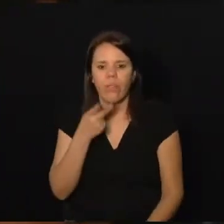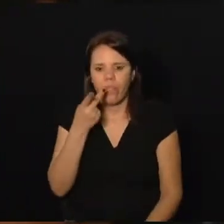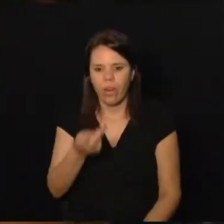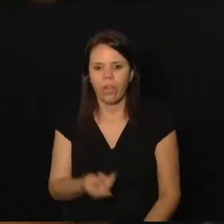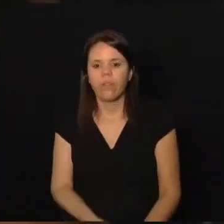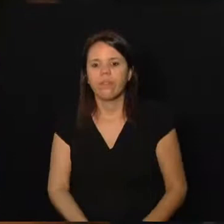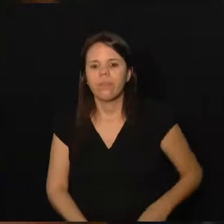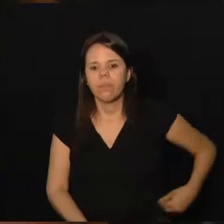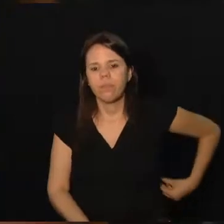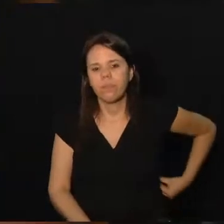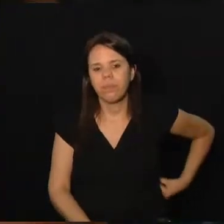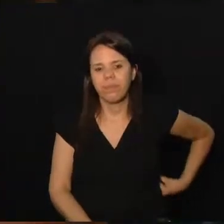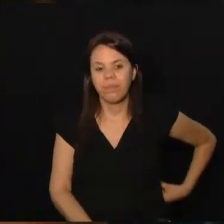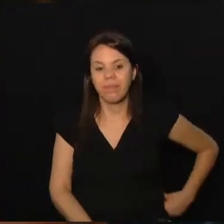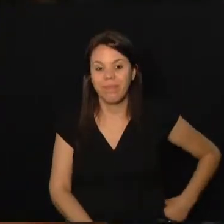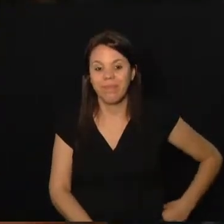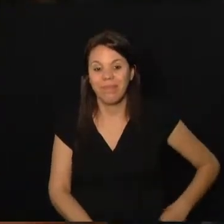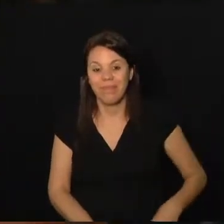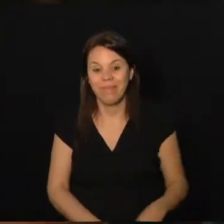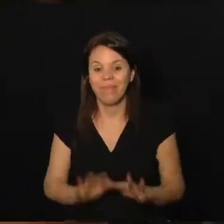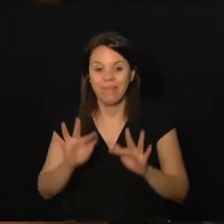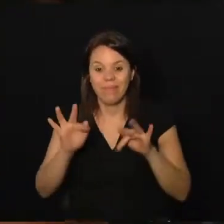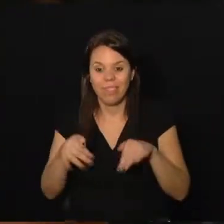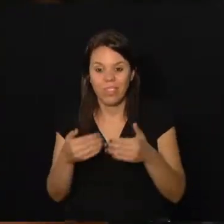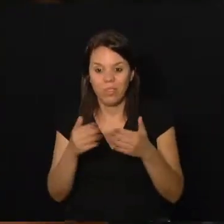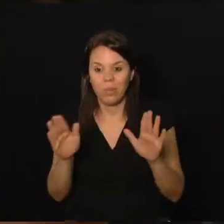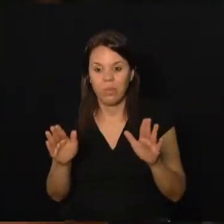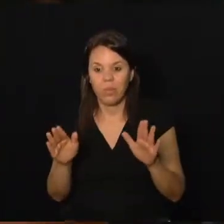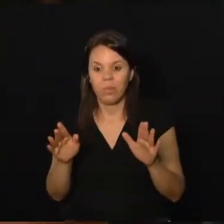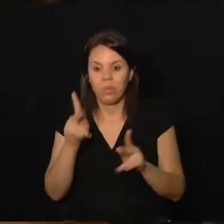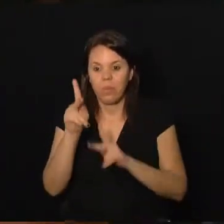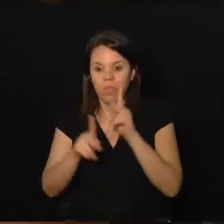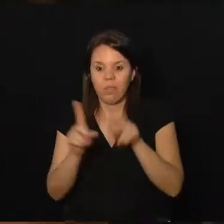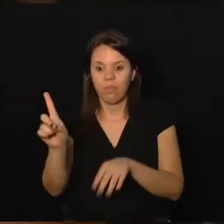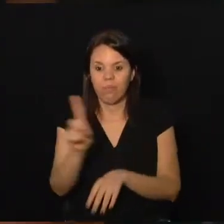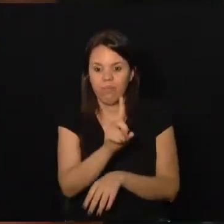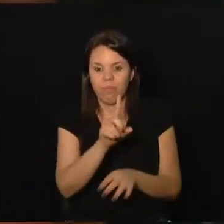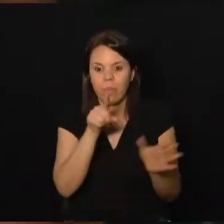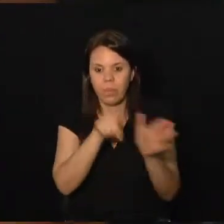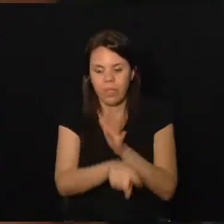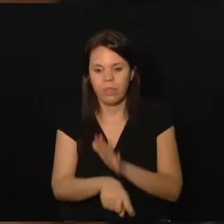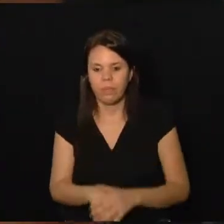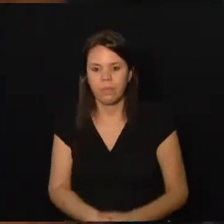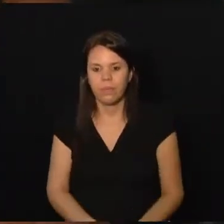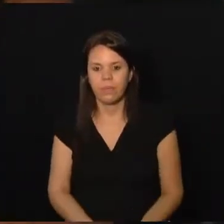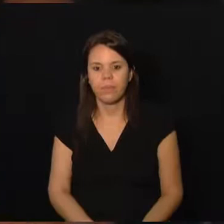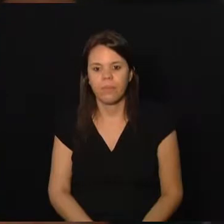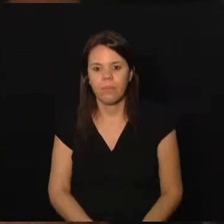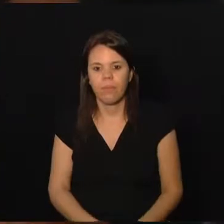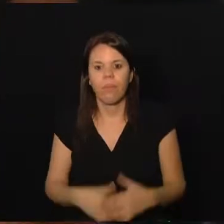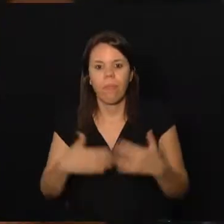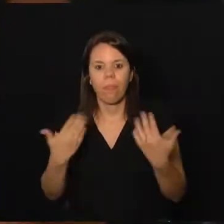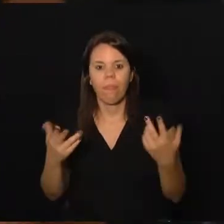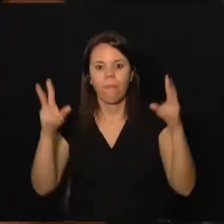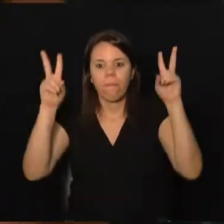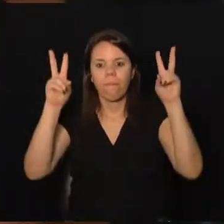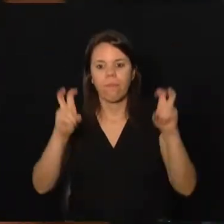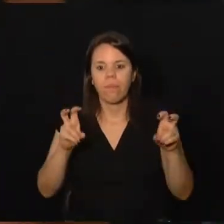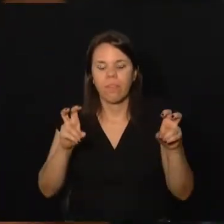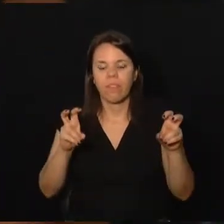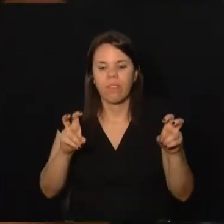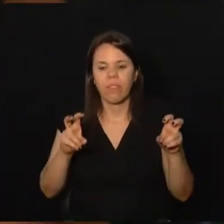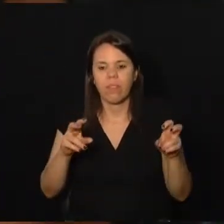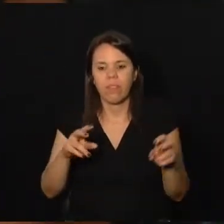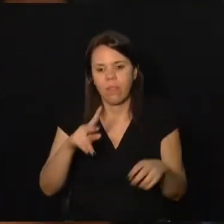ok. Tá bom? Uhum. Aí depois também no final nós vamos abrir para perguntas. E então, sobre a crença de si